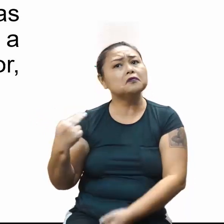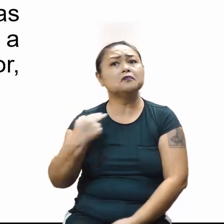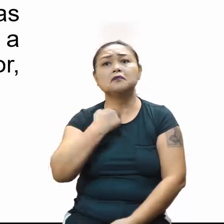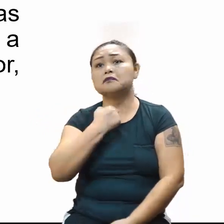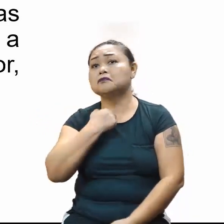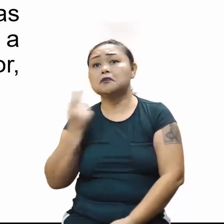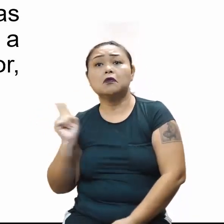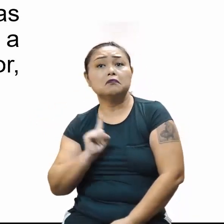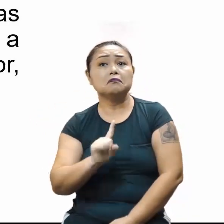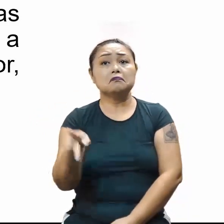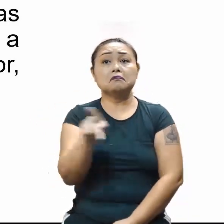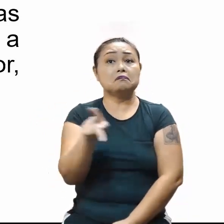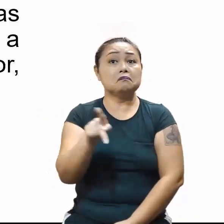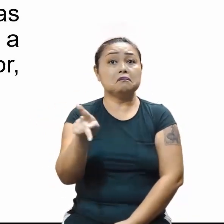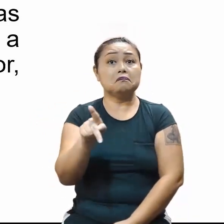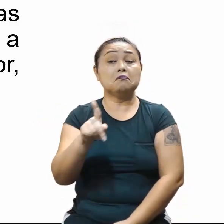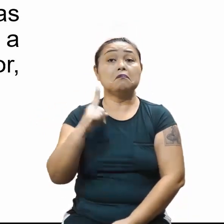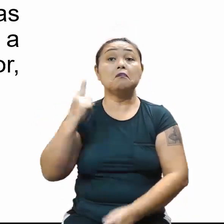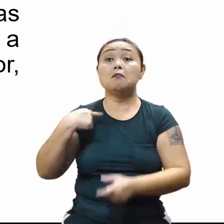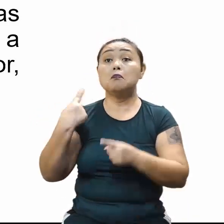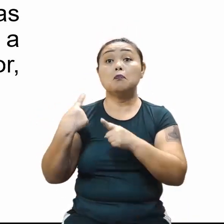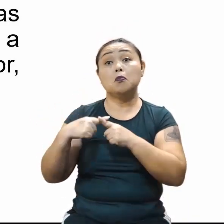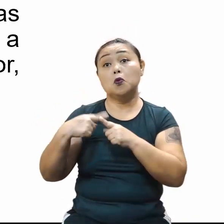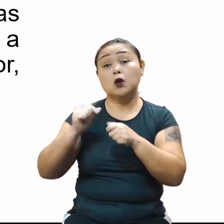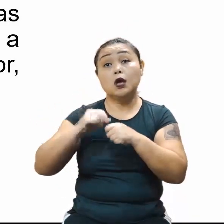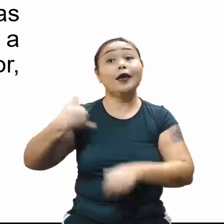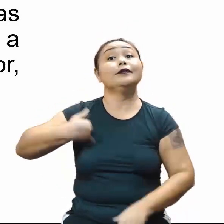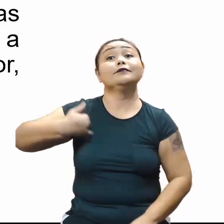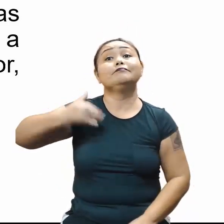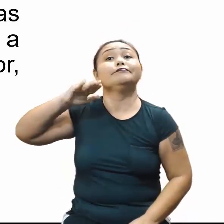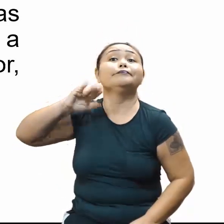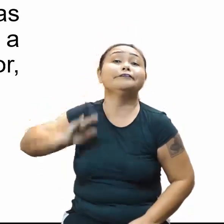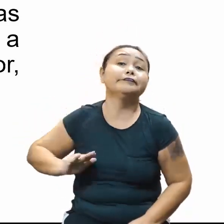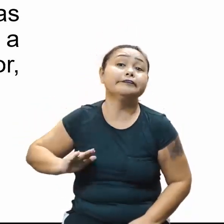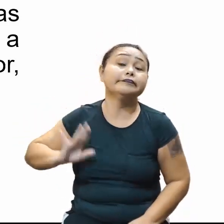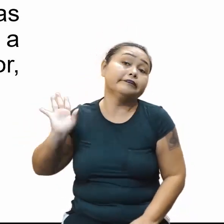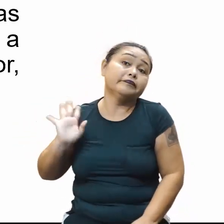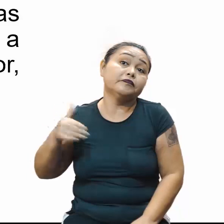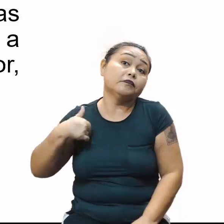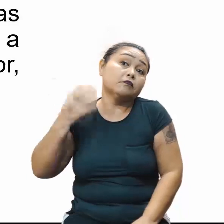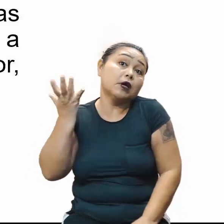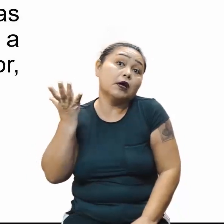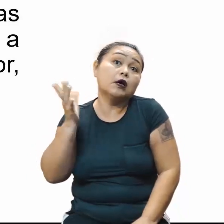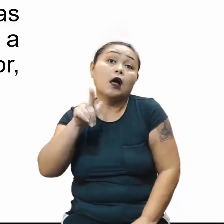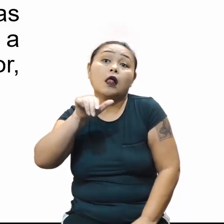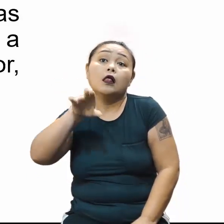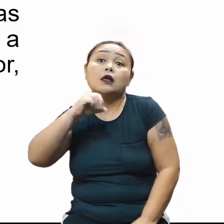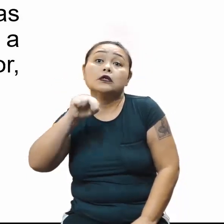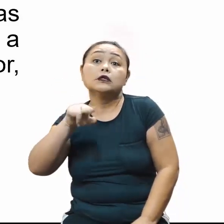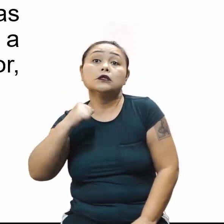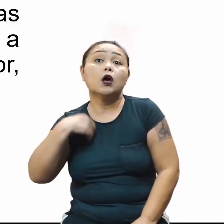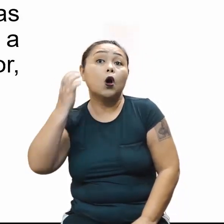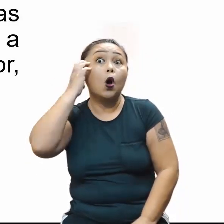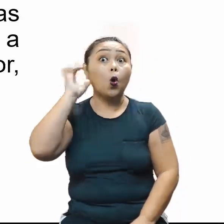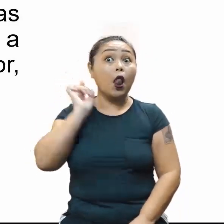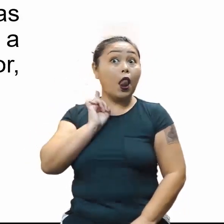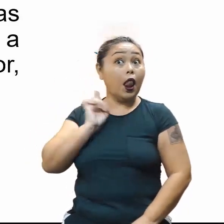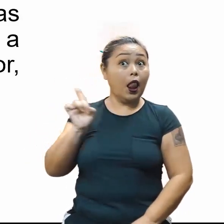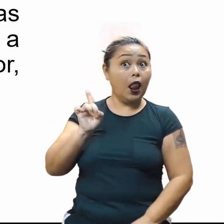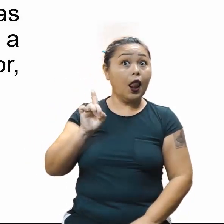professor. Então, a sua idade não permitia. Mas ele lá no Liceu Cuiabano, ele já se